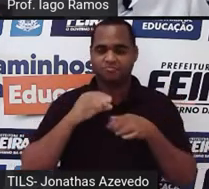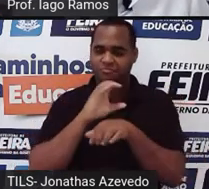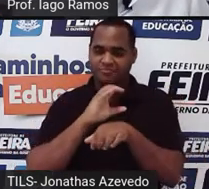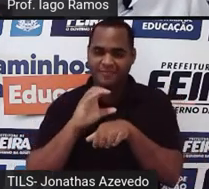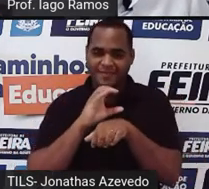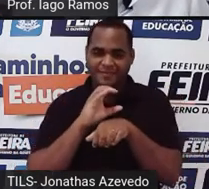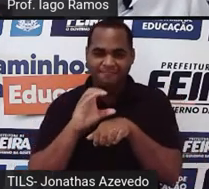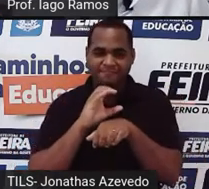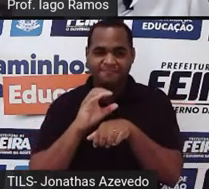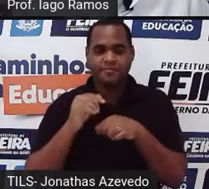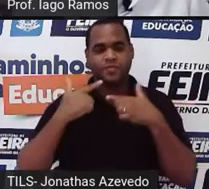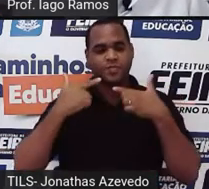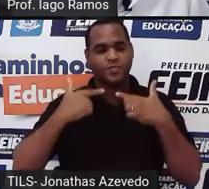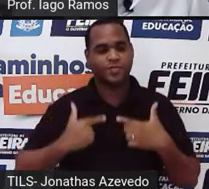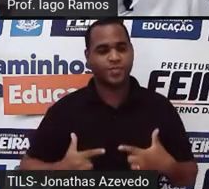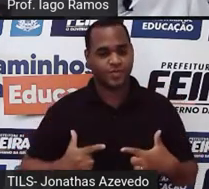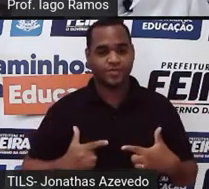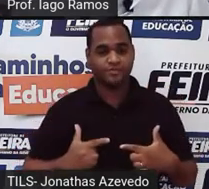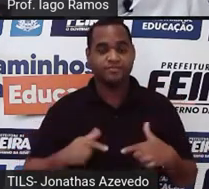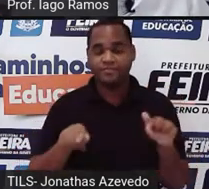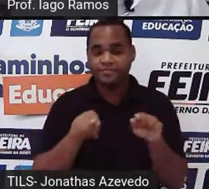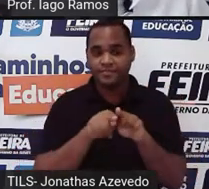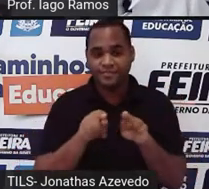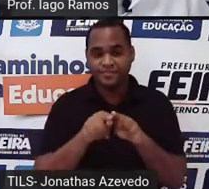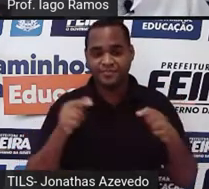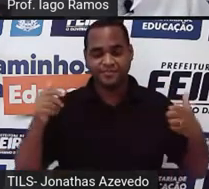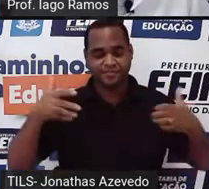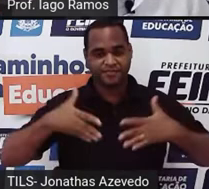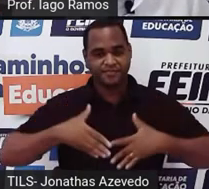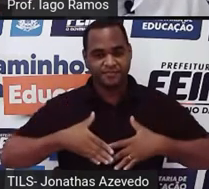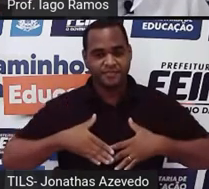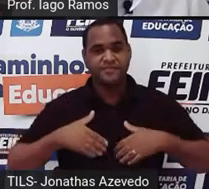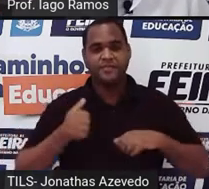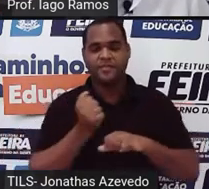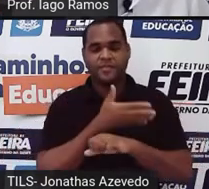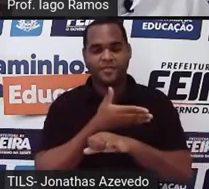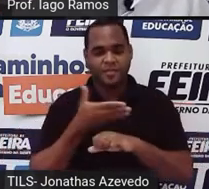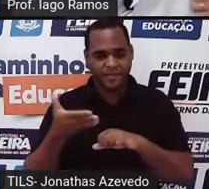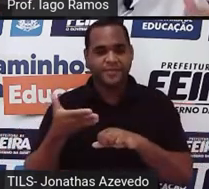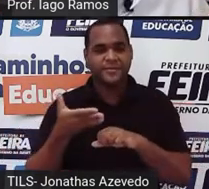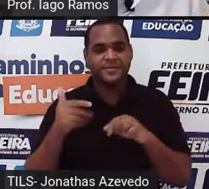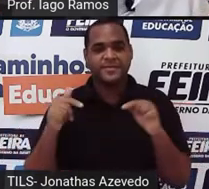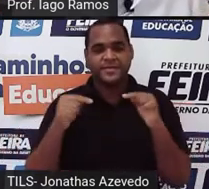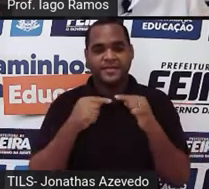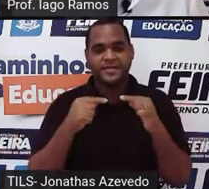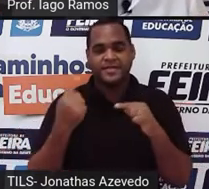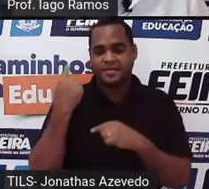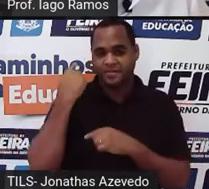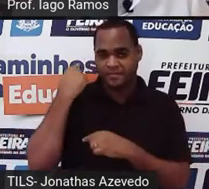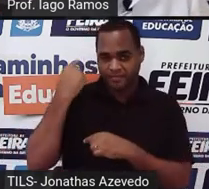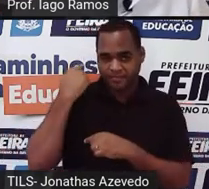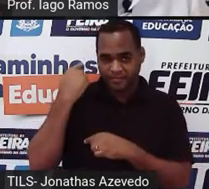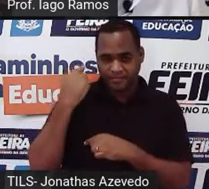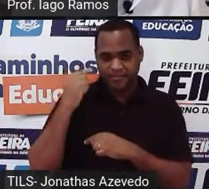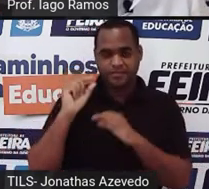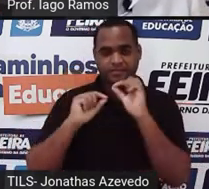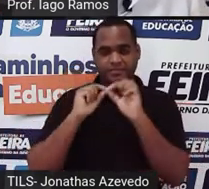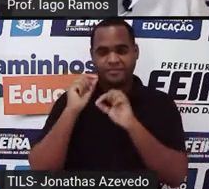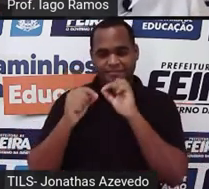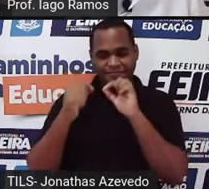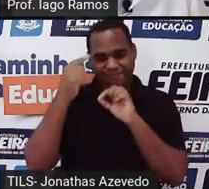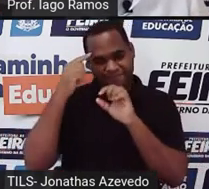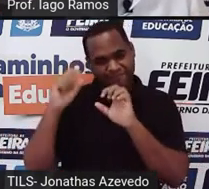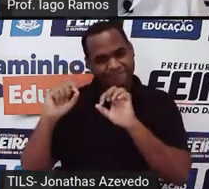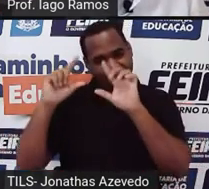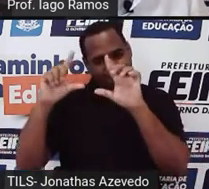cinza, sem estampas. Por cima, também visto um jaleco branco. E aqui atrás de mim, como sempre, o cartaz